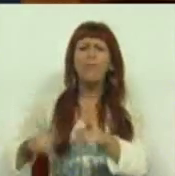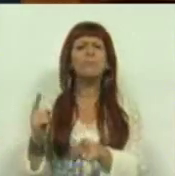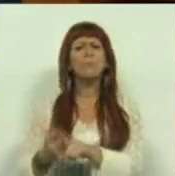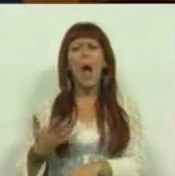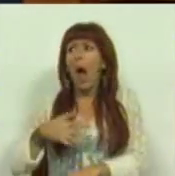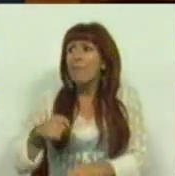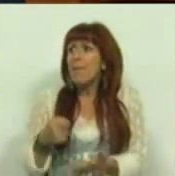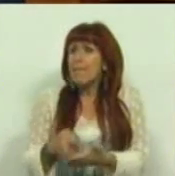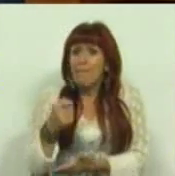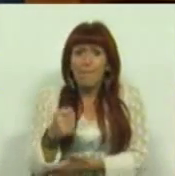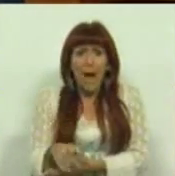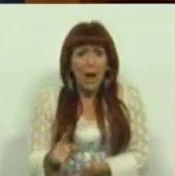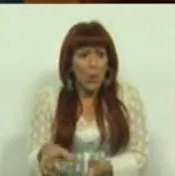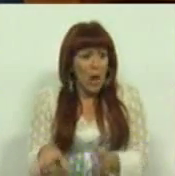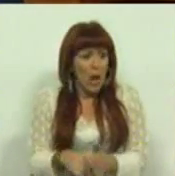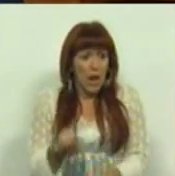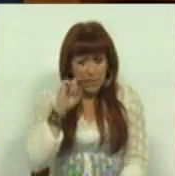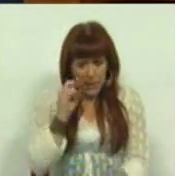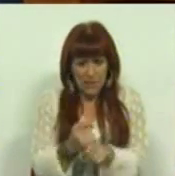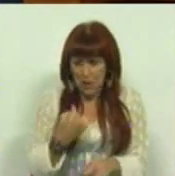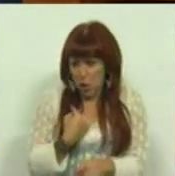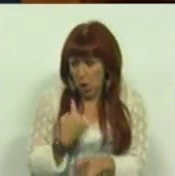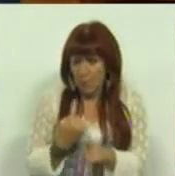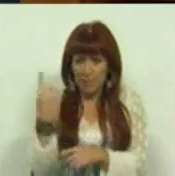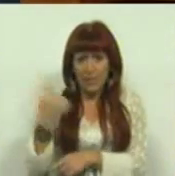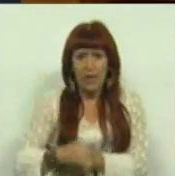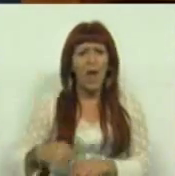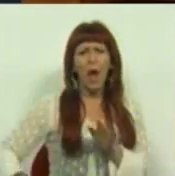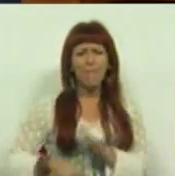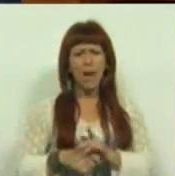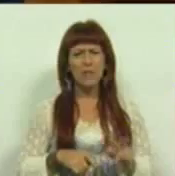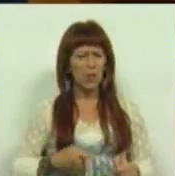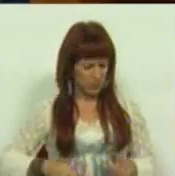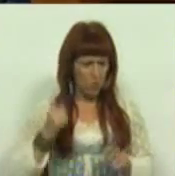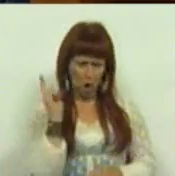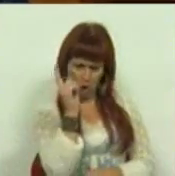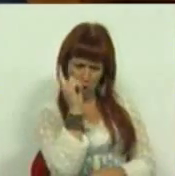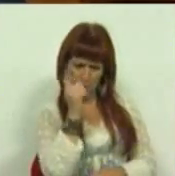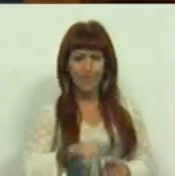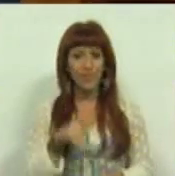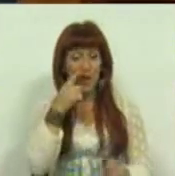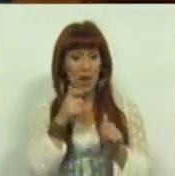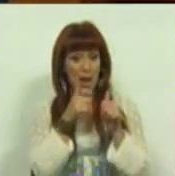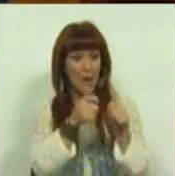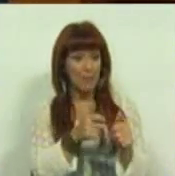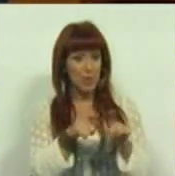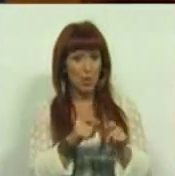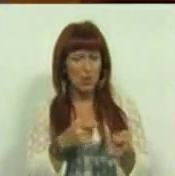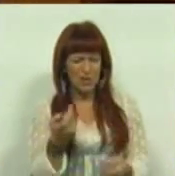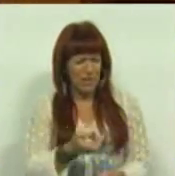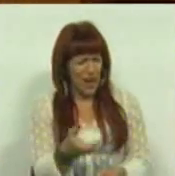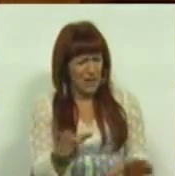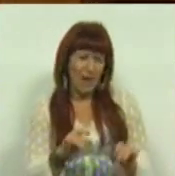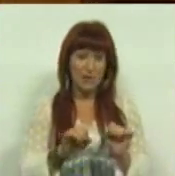apenas pretende pagar o que a lei exige. Ameaçam agora, coercivamente, as pessoas mais vulneráveis